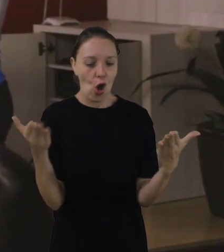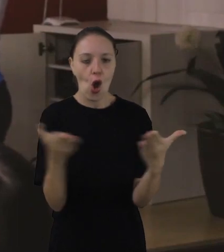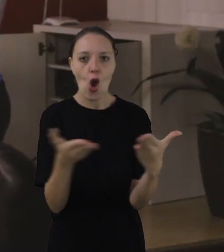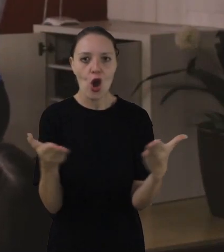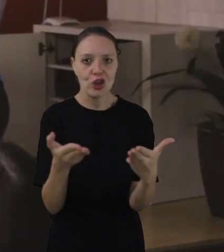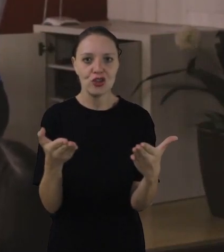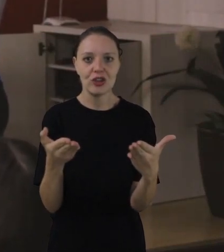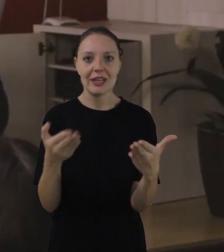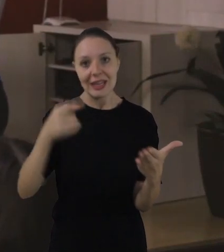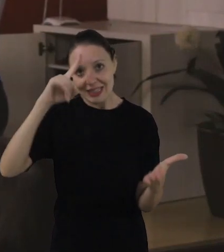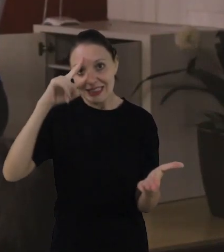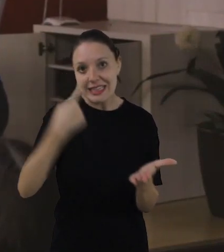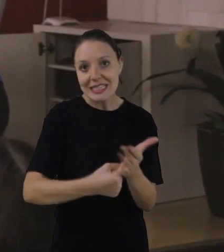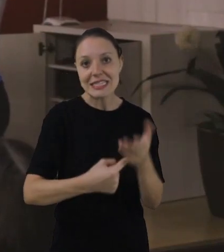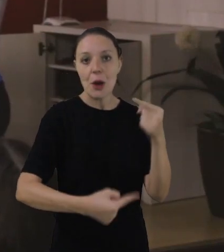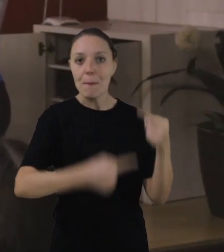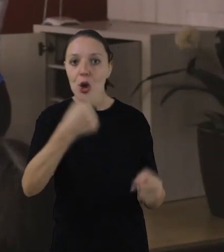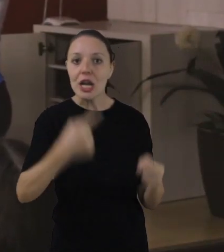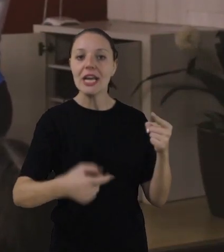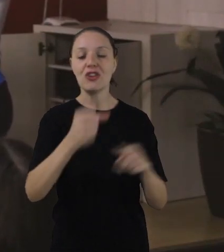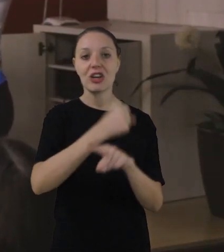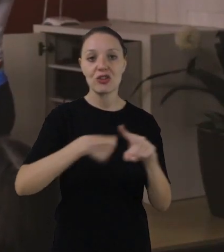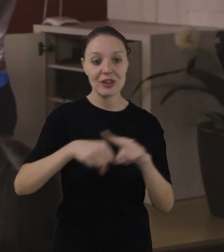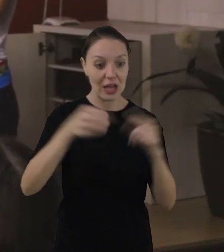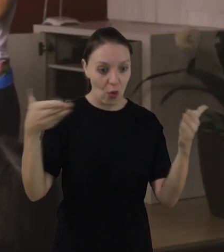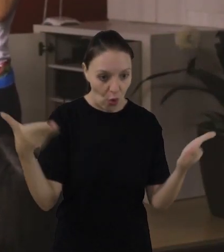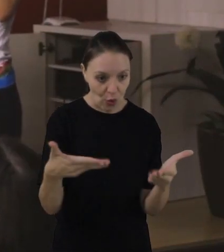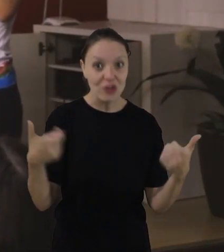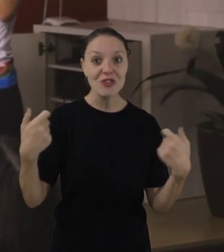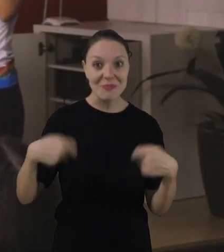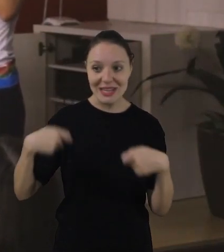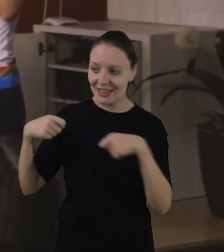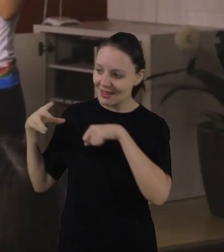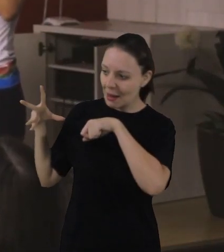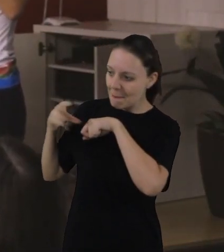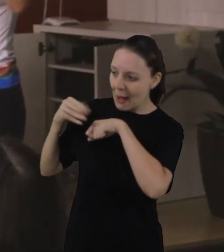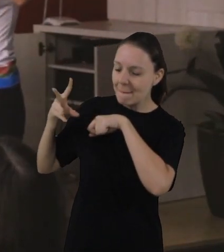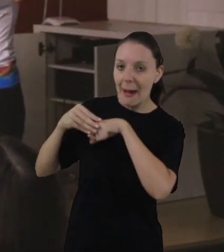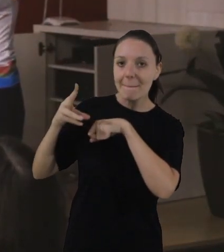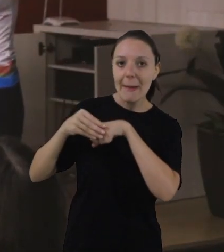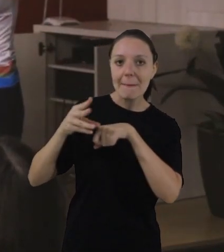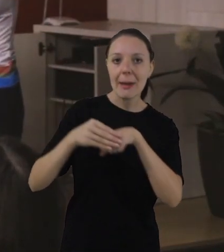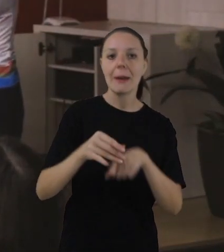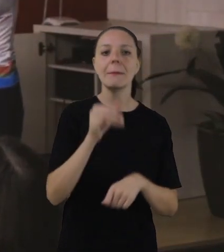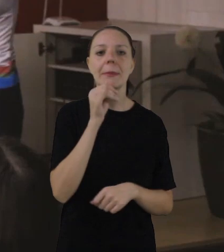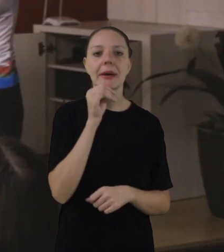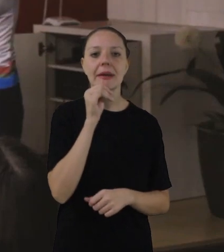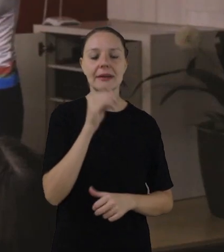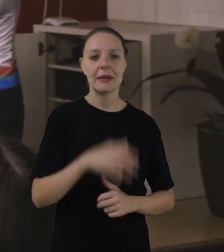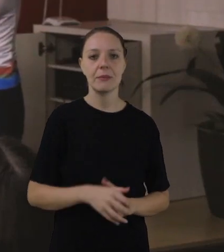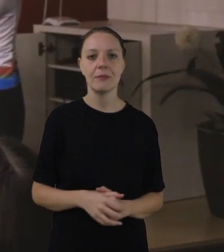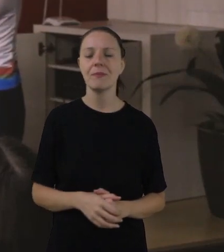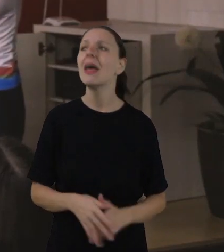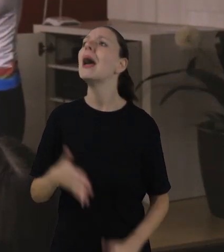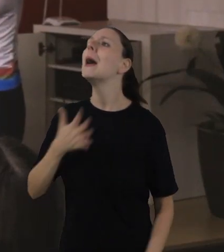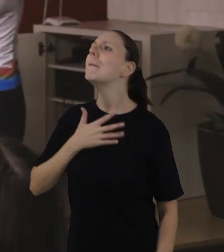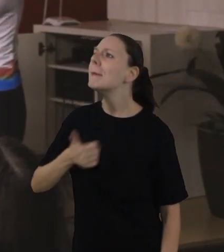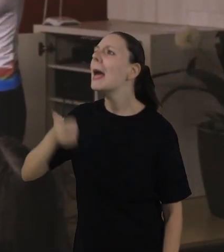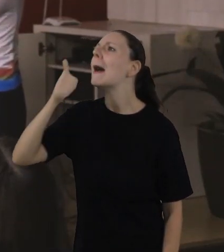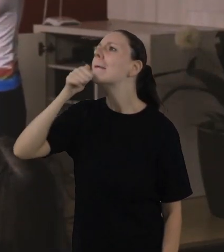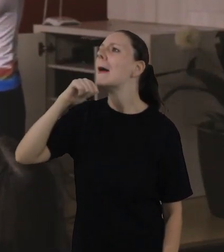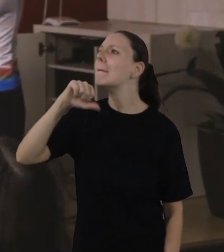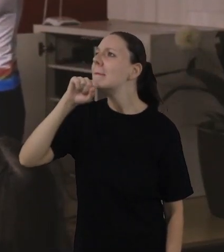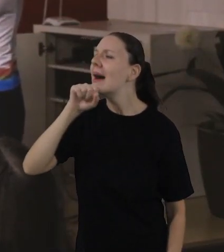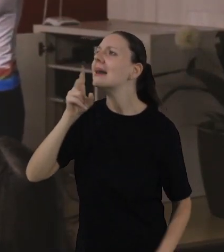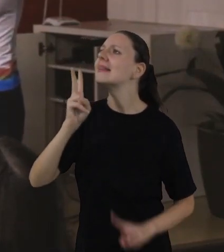nas decisões políticas e sociais atuais. É aquela coisa, né? A mãe sempre falou isso, você não me escutou.